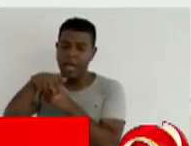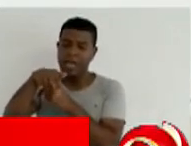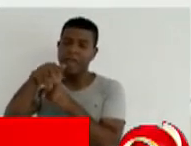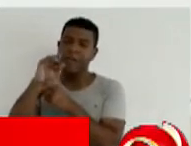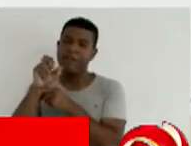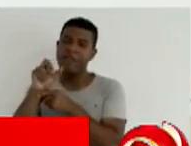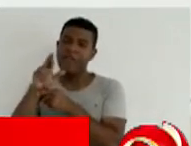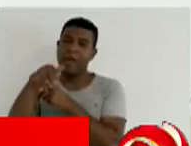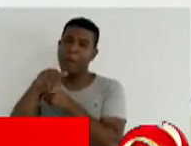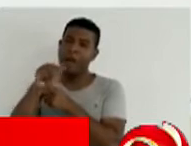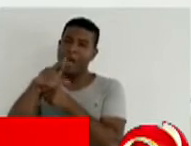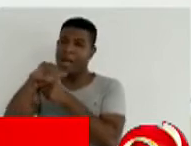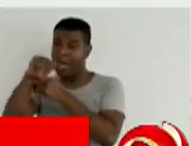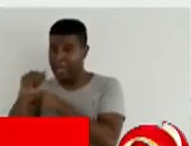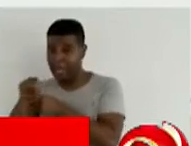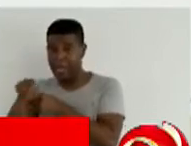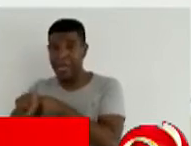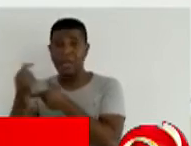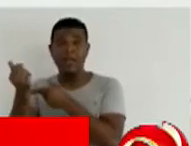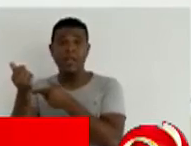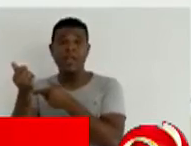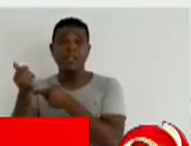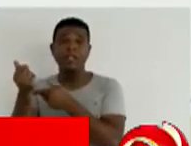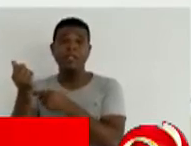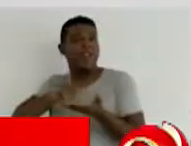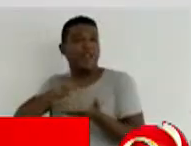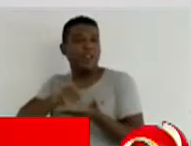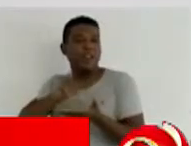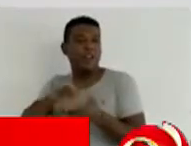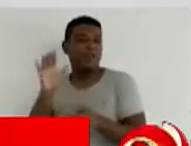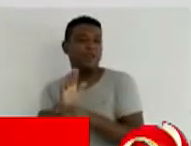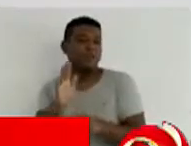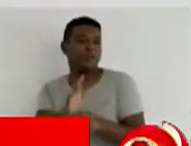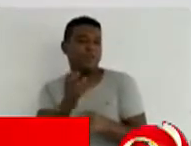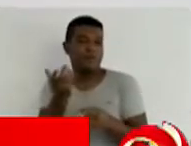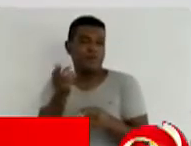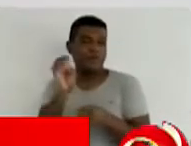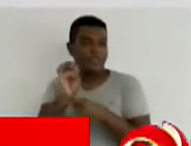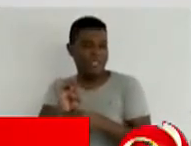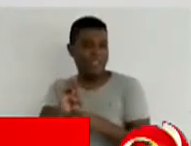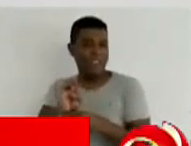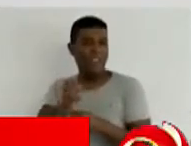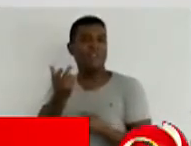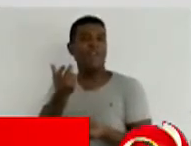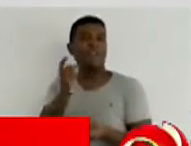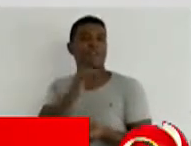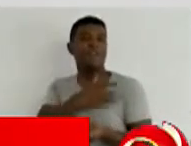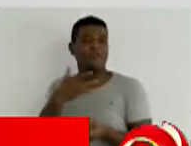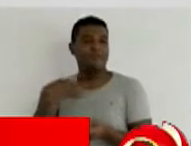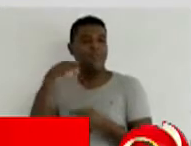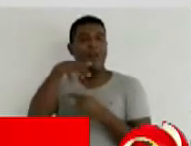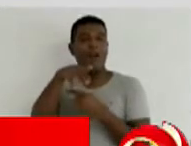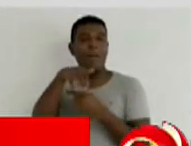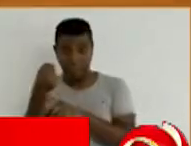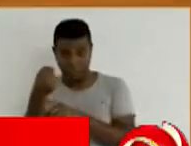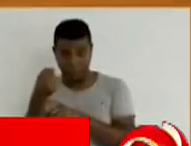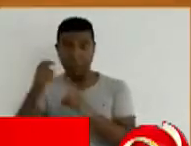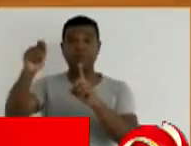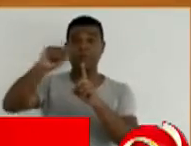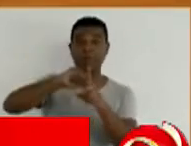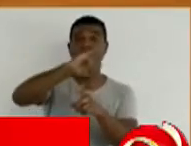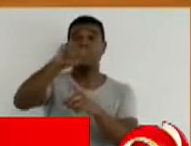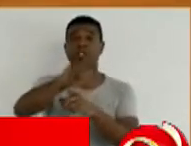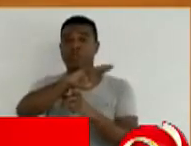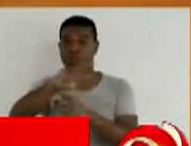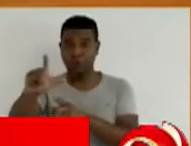nível de relaxamento por parte das pessoas na região. Já o secretário de Saúde disse que a vacina que está sendo